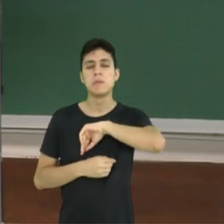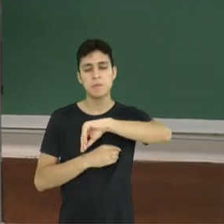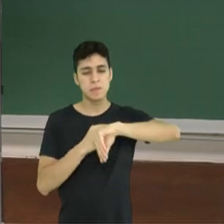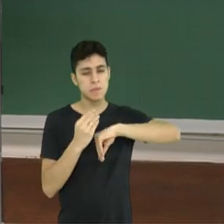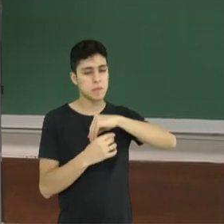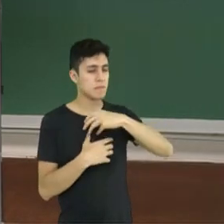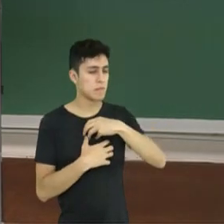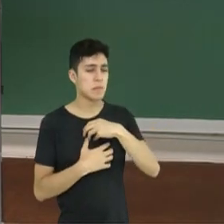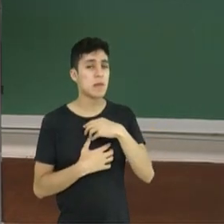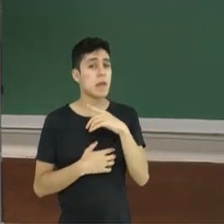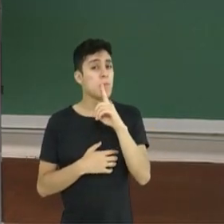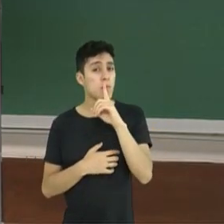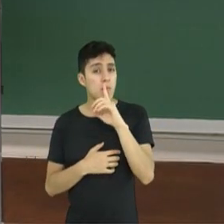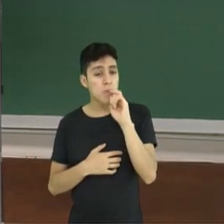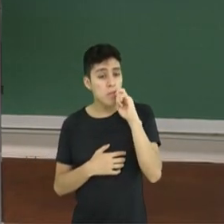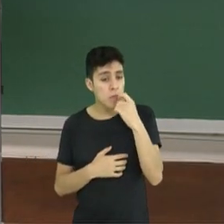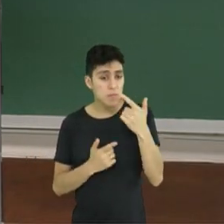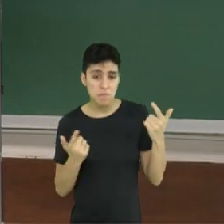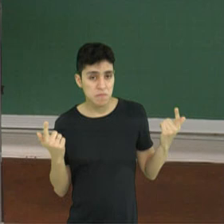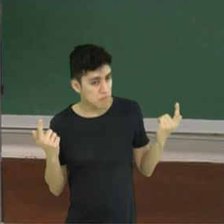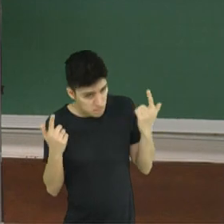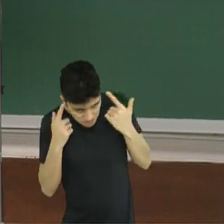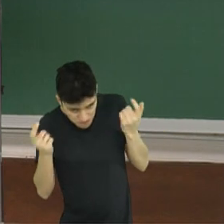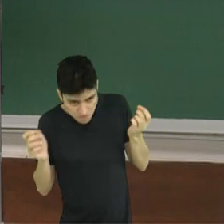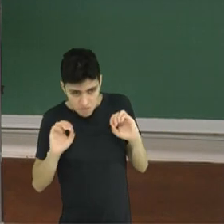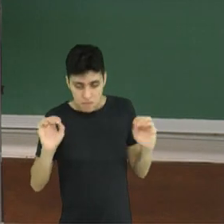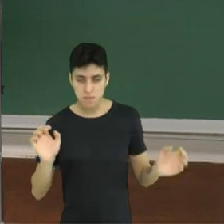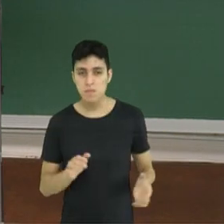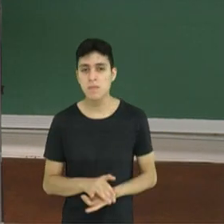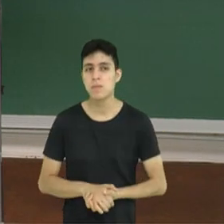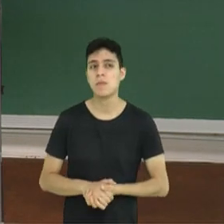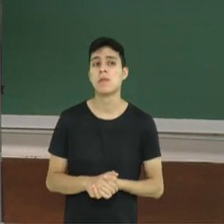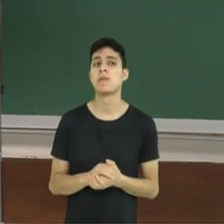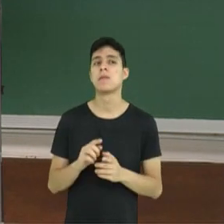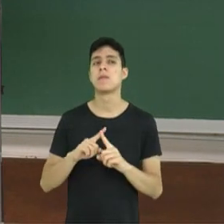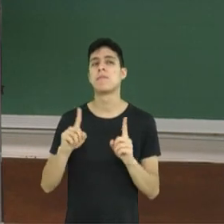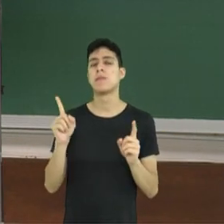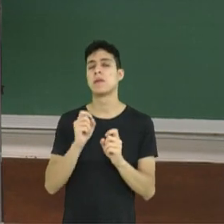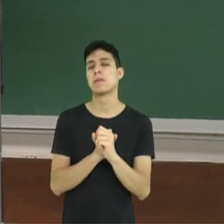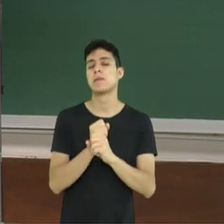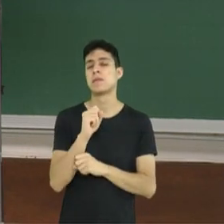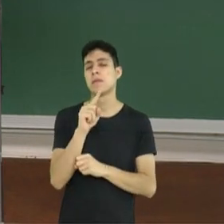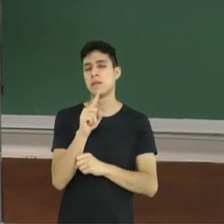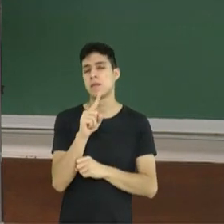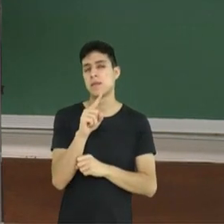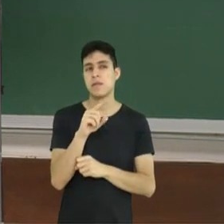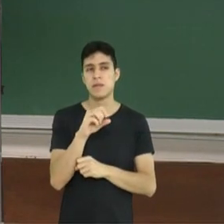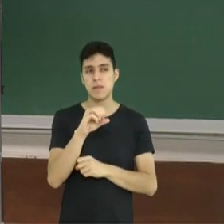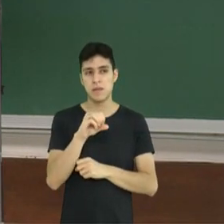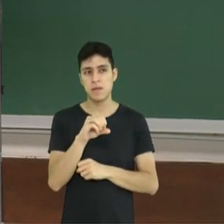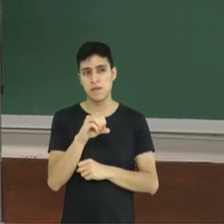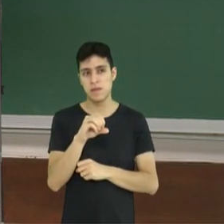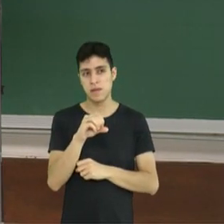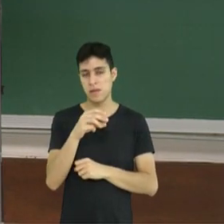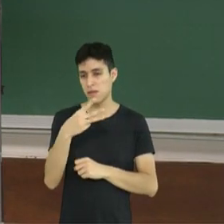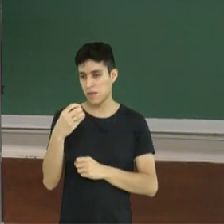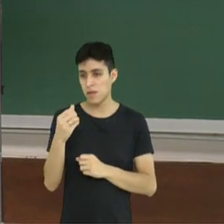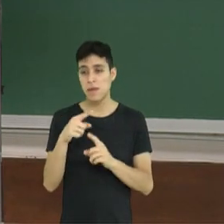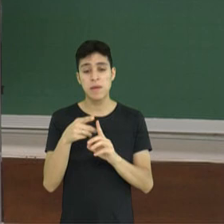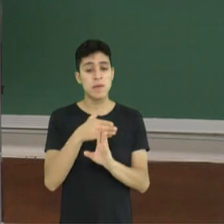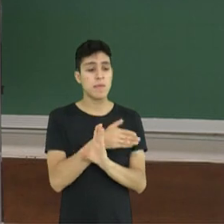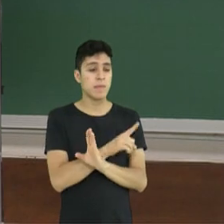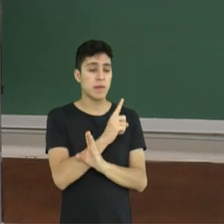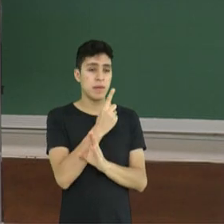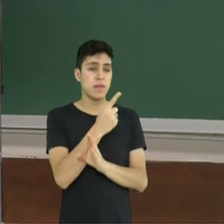filme mudo porém nós estamos por isso que eu falei do filme falar 1936 primeiro foi falado foi nossas